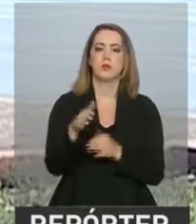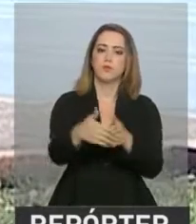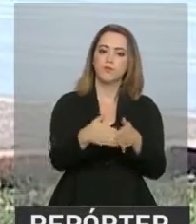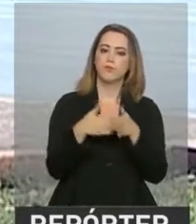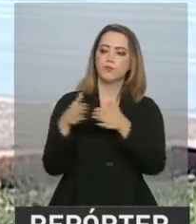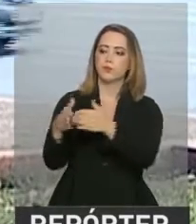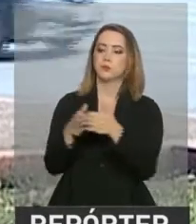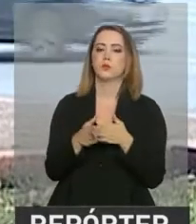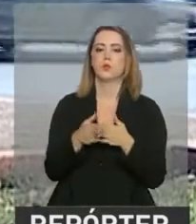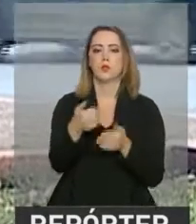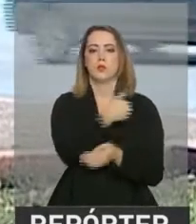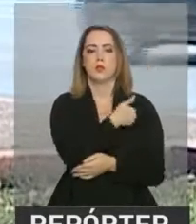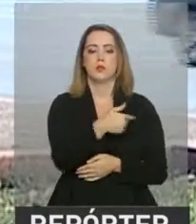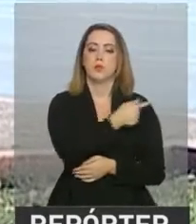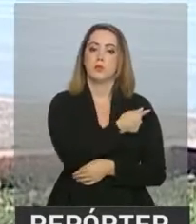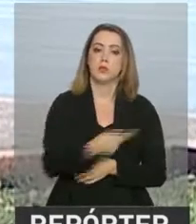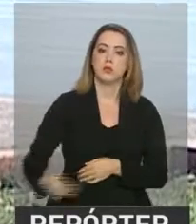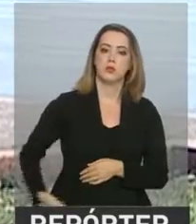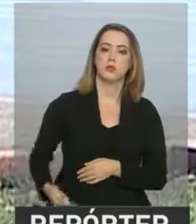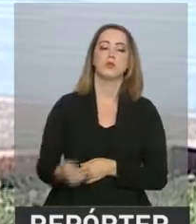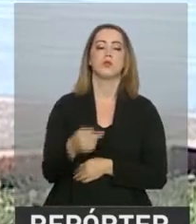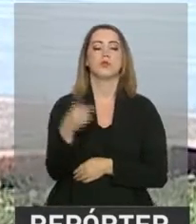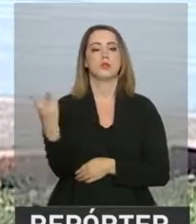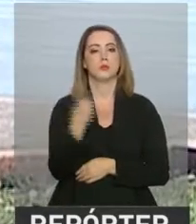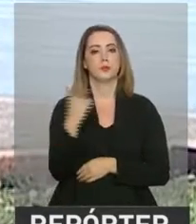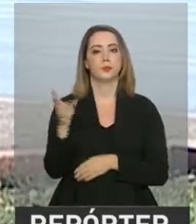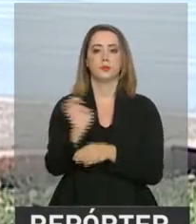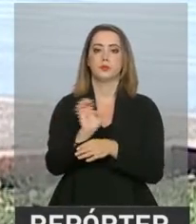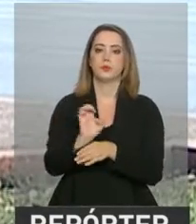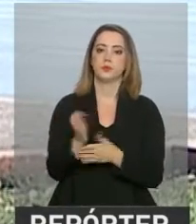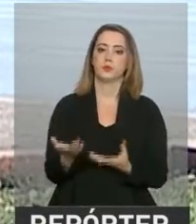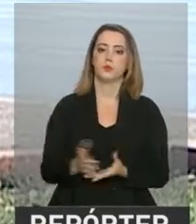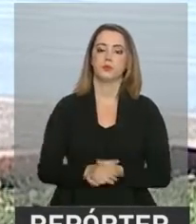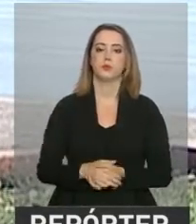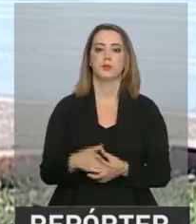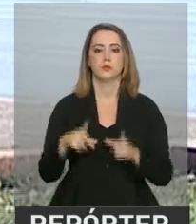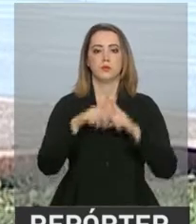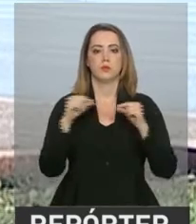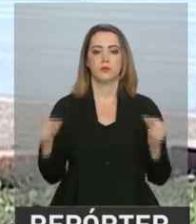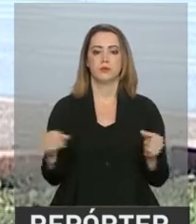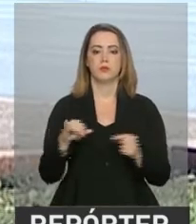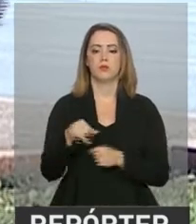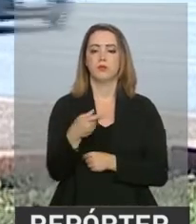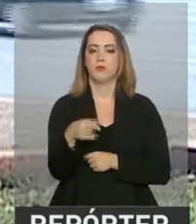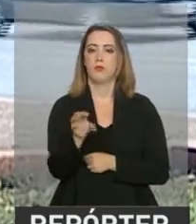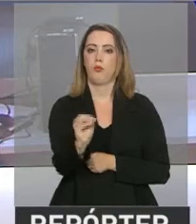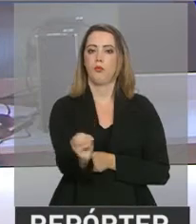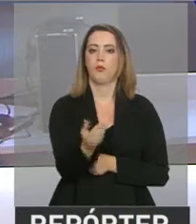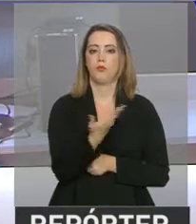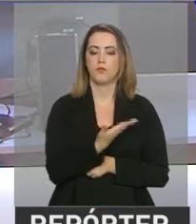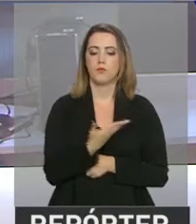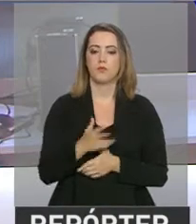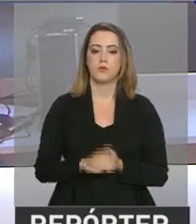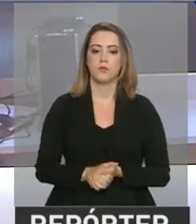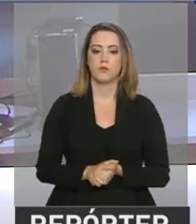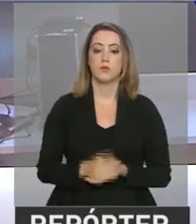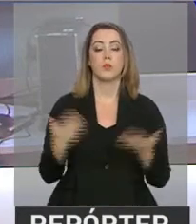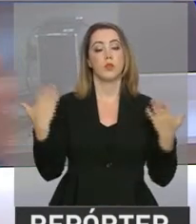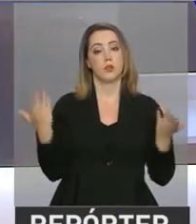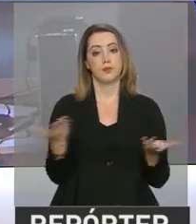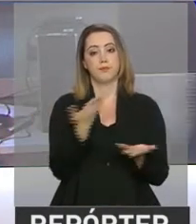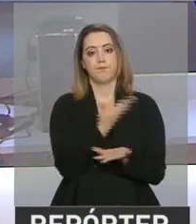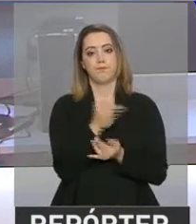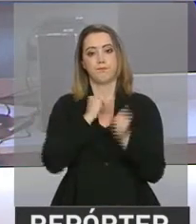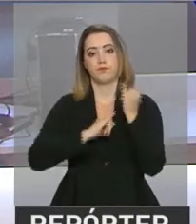pedidos dos governadores dos dois estados de brasília joão pedro neto e com essas informações